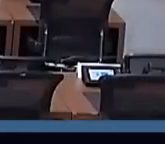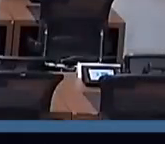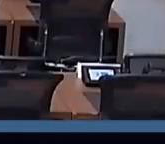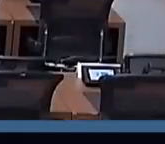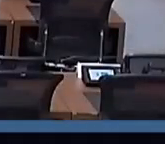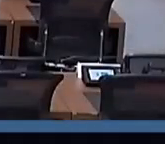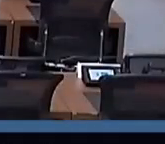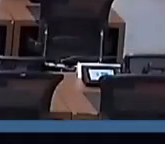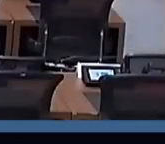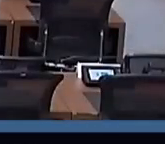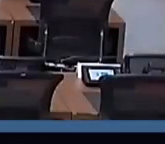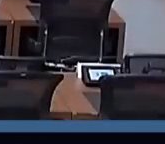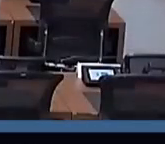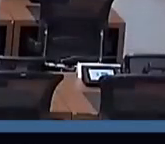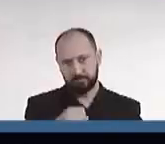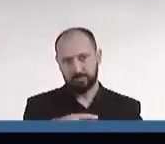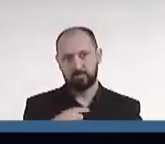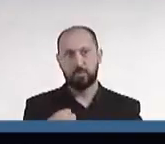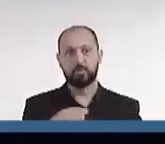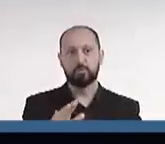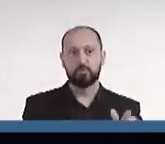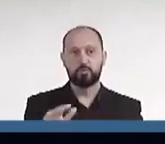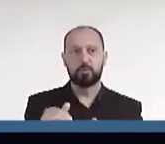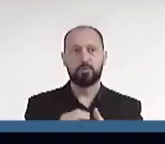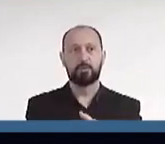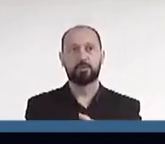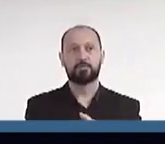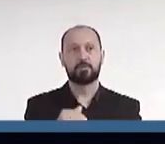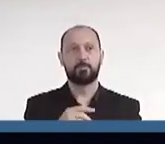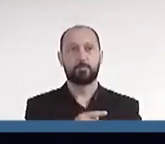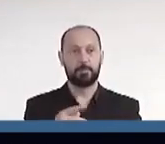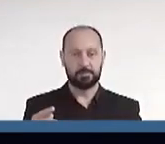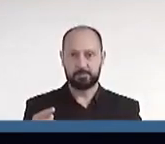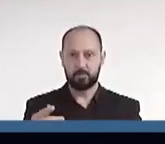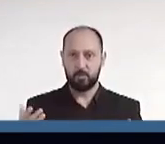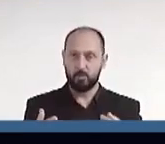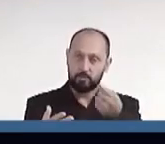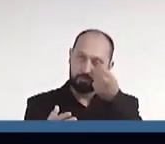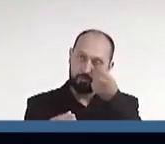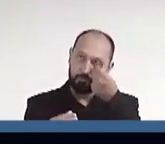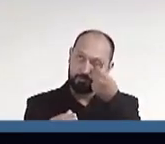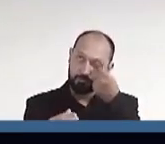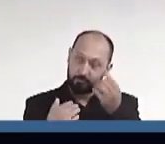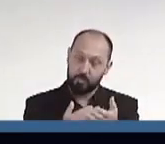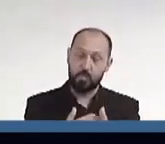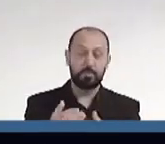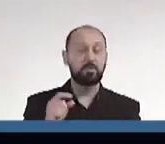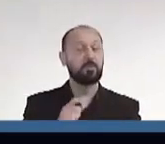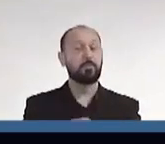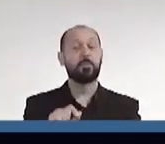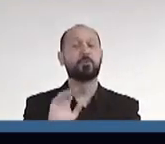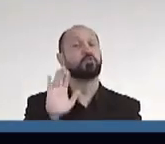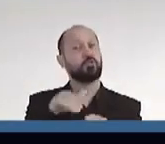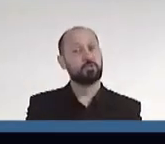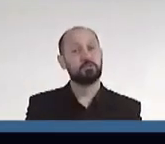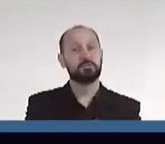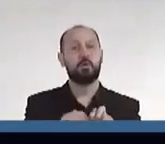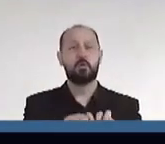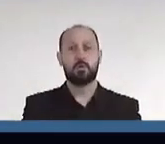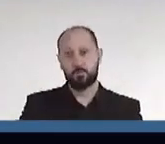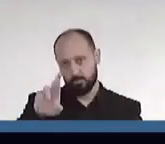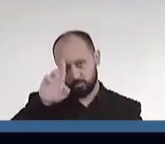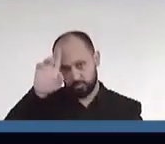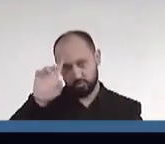Claro defendeu a bandeira da Participação Popular nas da Assembleia Legislativa e o papel democrático de interlocução com os